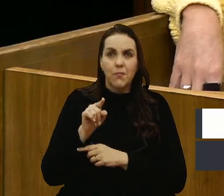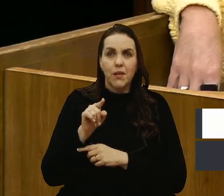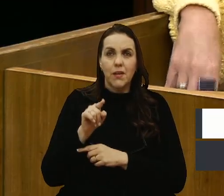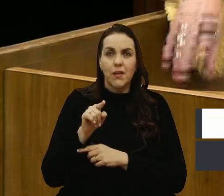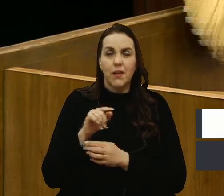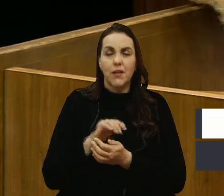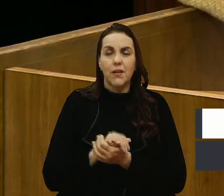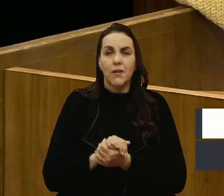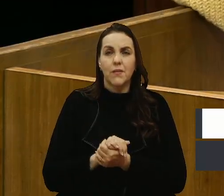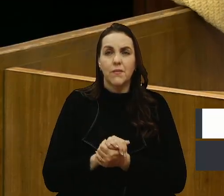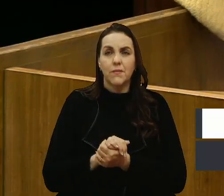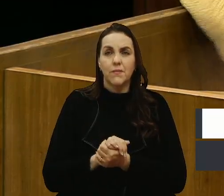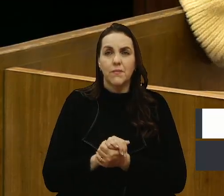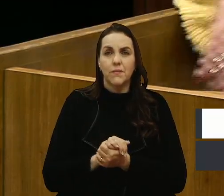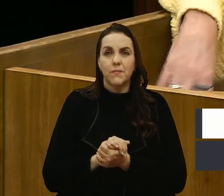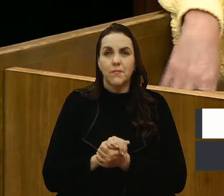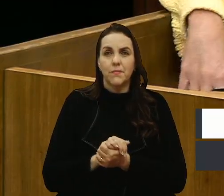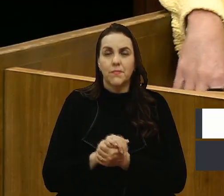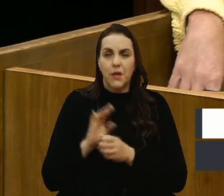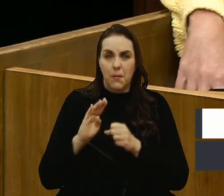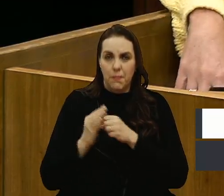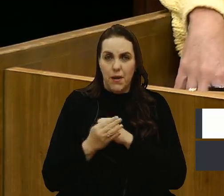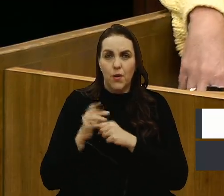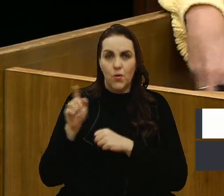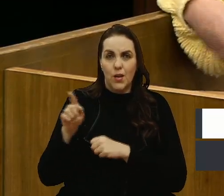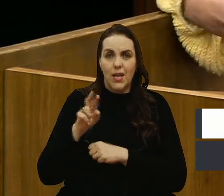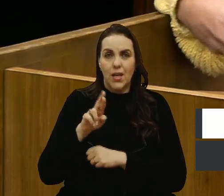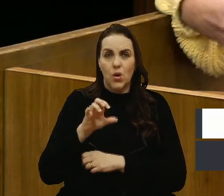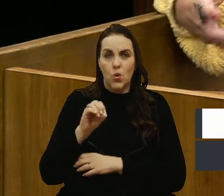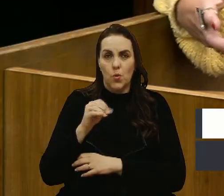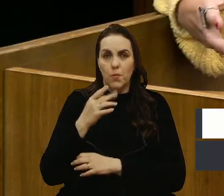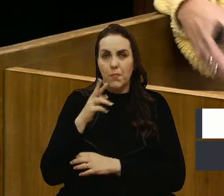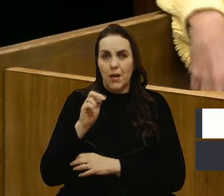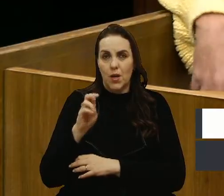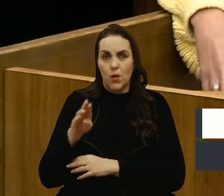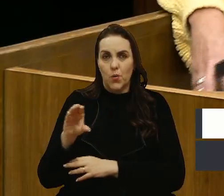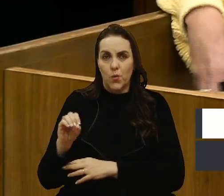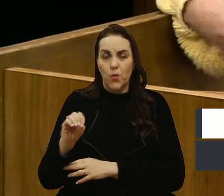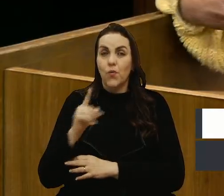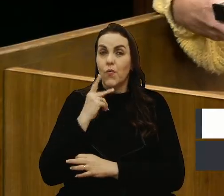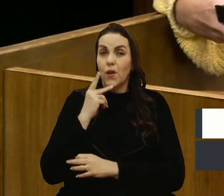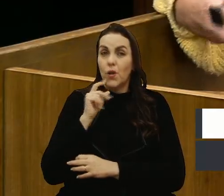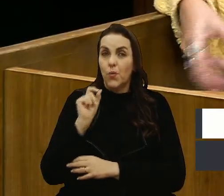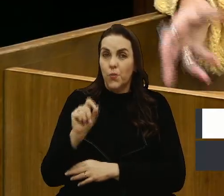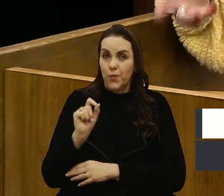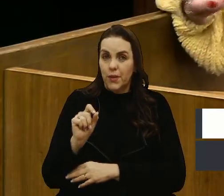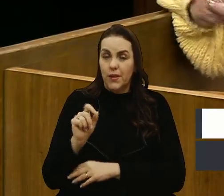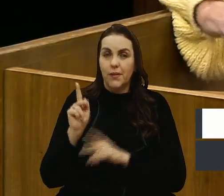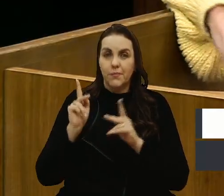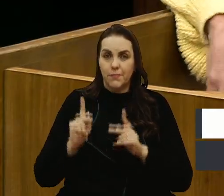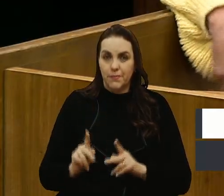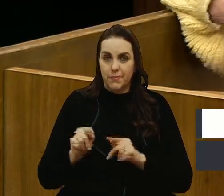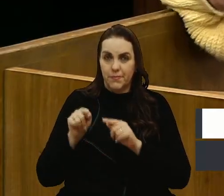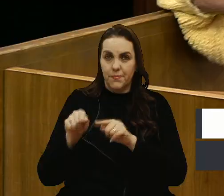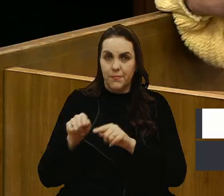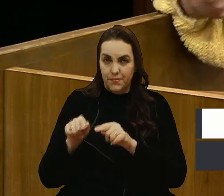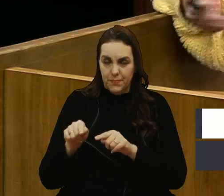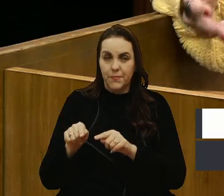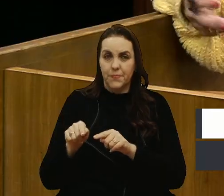antes até, no bairro Rio Branco, que foi dito que aquela pessoa que